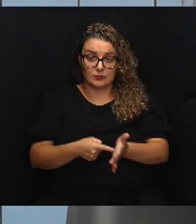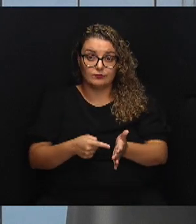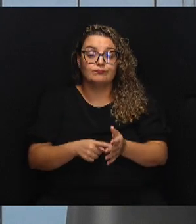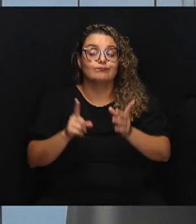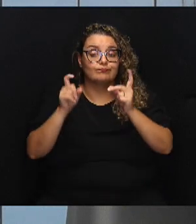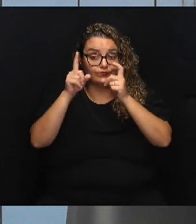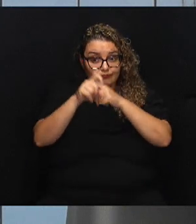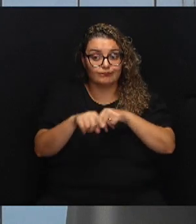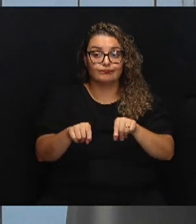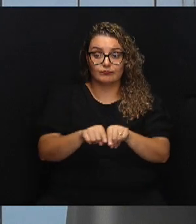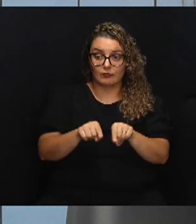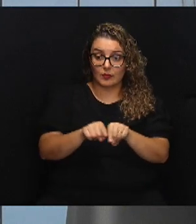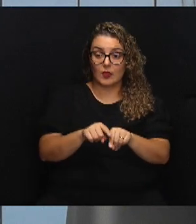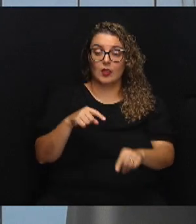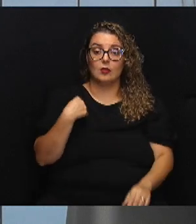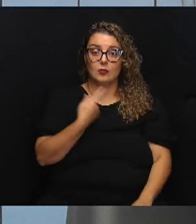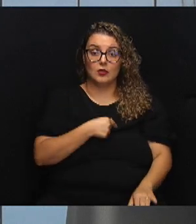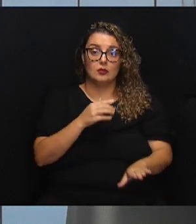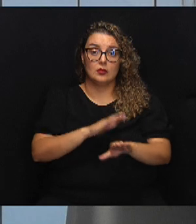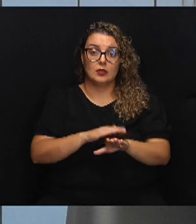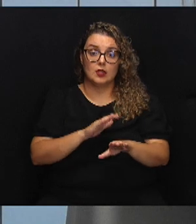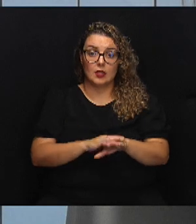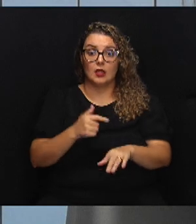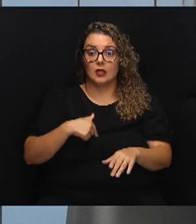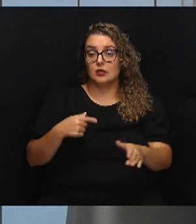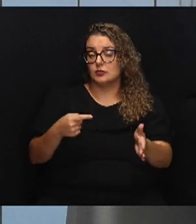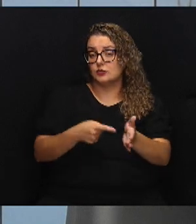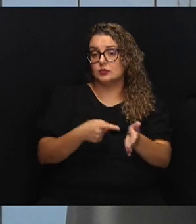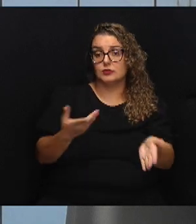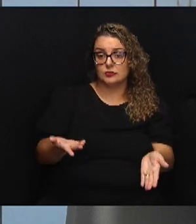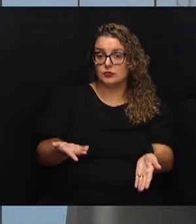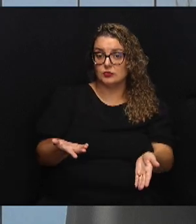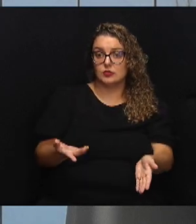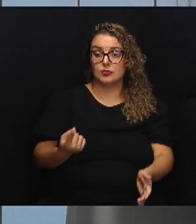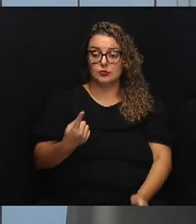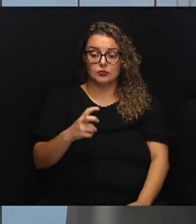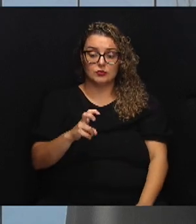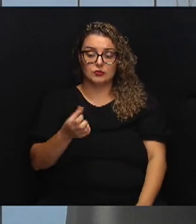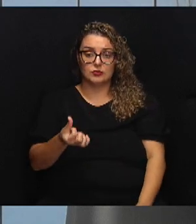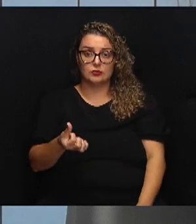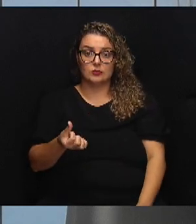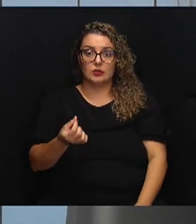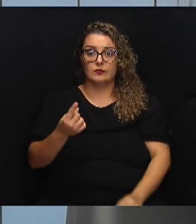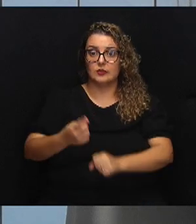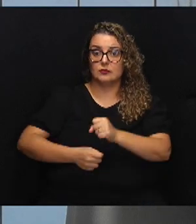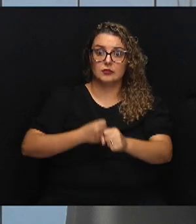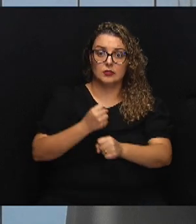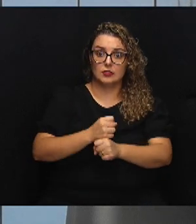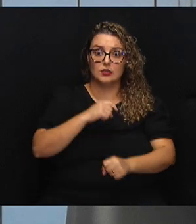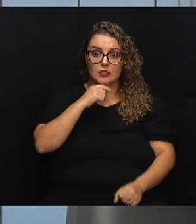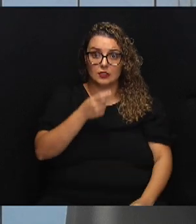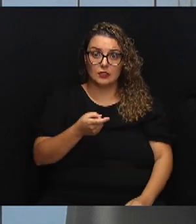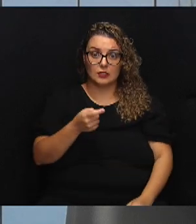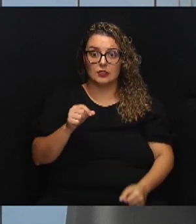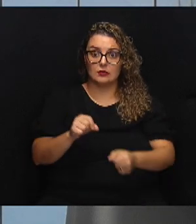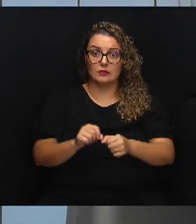complicado também para a gente agir, né? Você, eu denunciei lá no 156, faz um ano ninguém fez nada, então a gente vai cobrar o departamento. O que aconteceu,